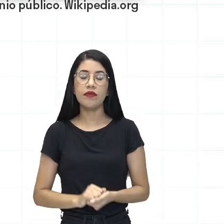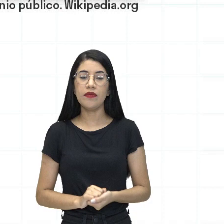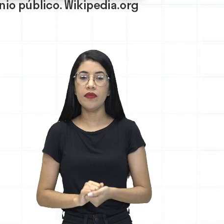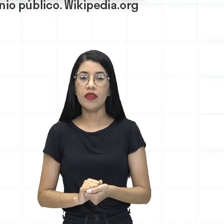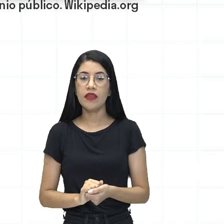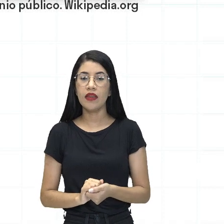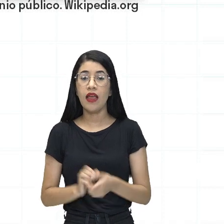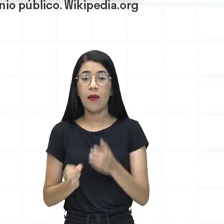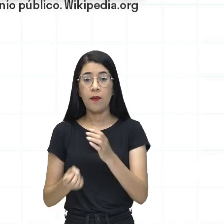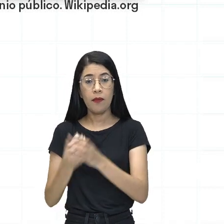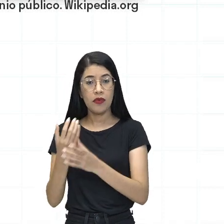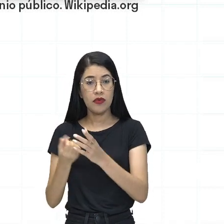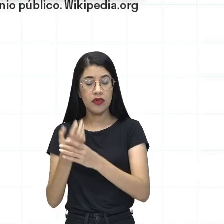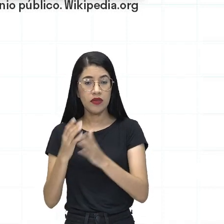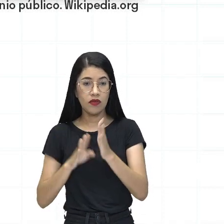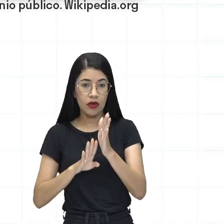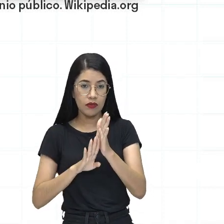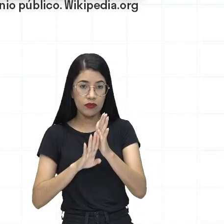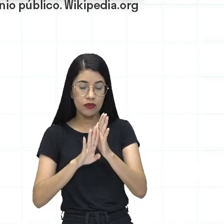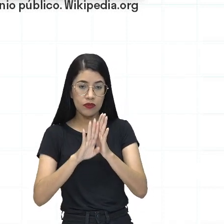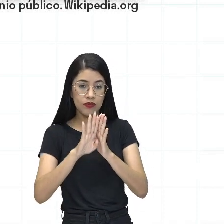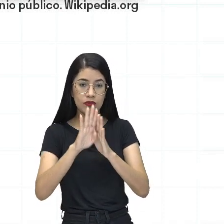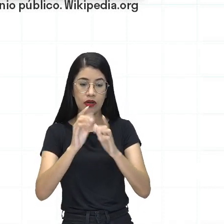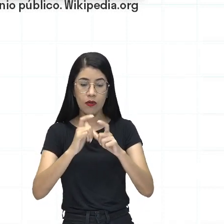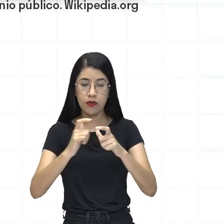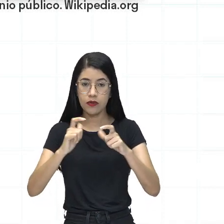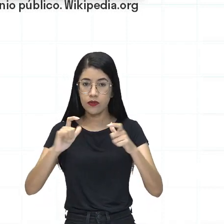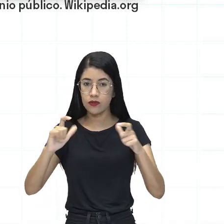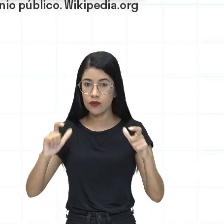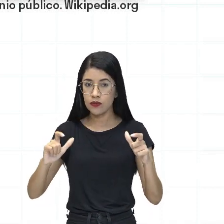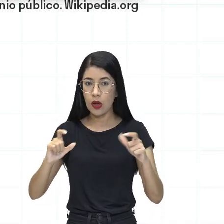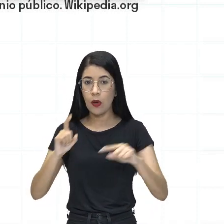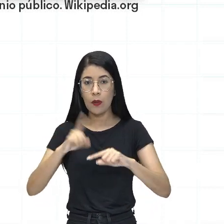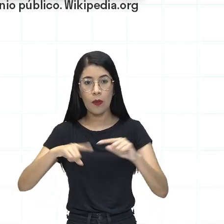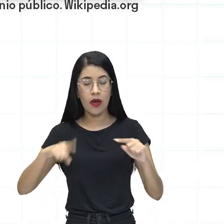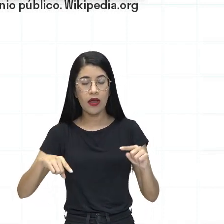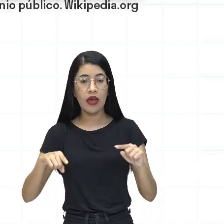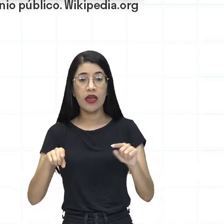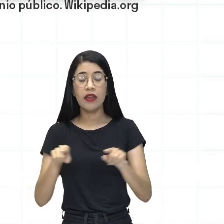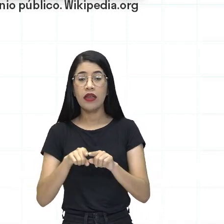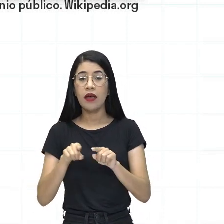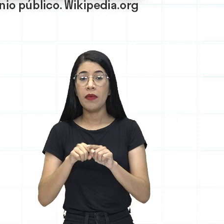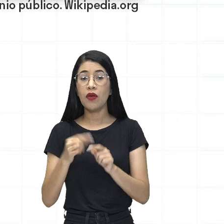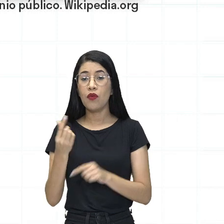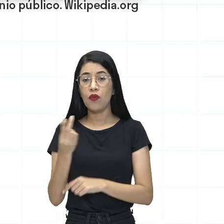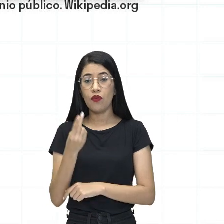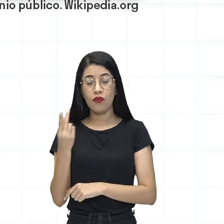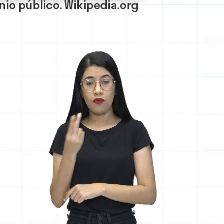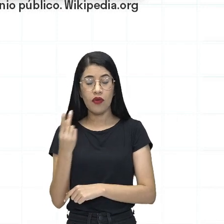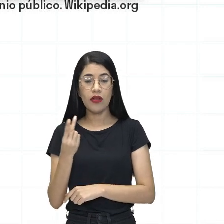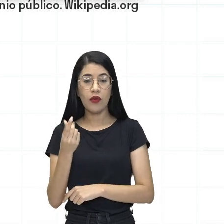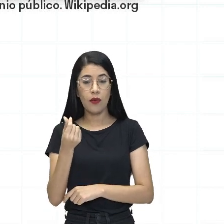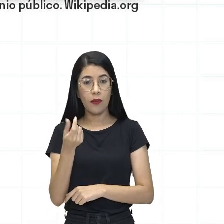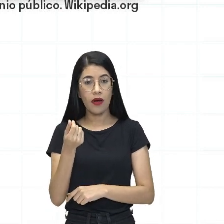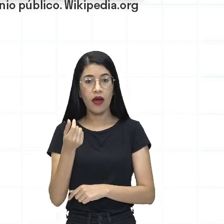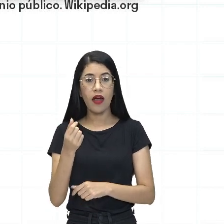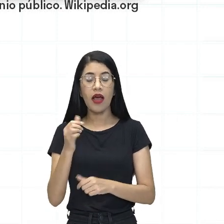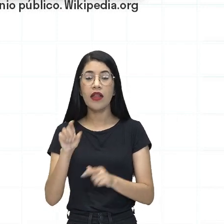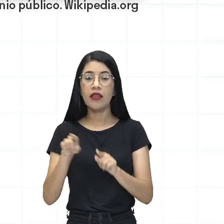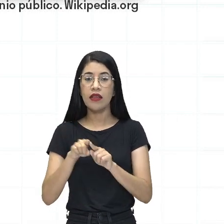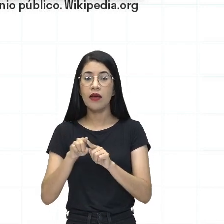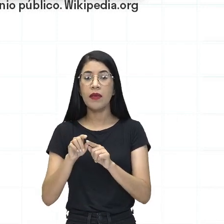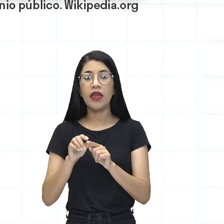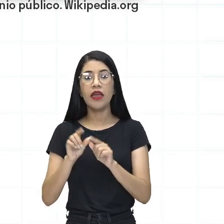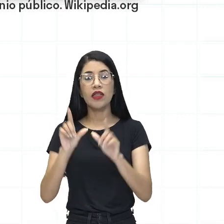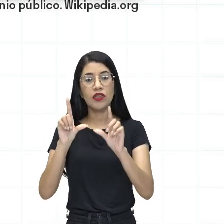a quantidade, né, dessas mercadorias, diminuísse o custo, ou diminuísse o valor